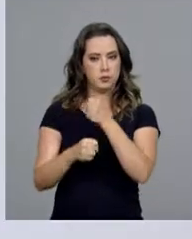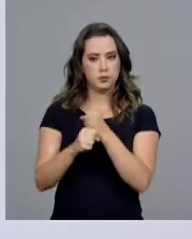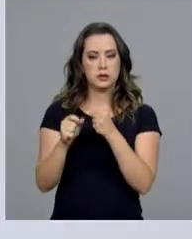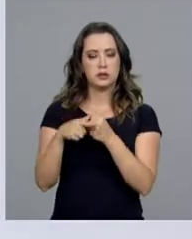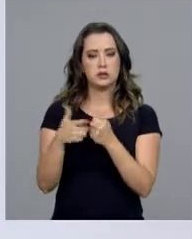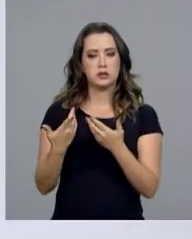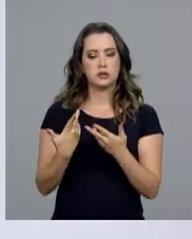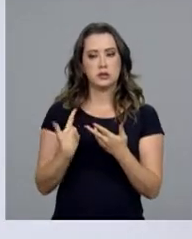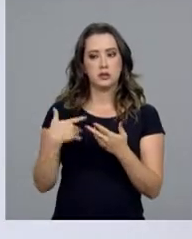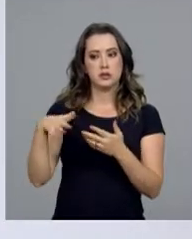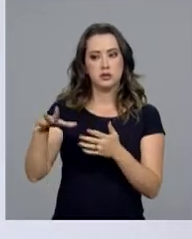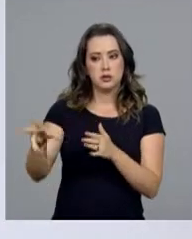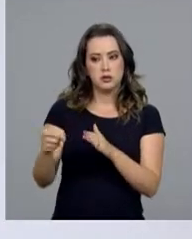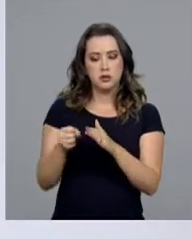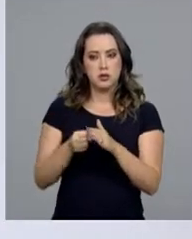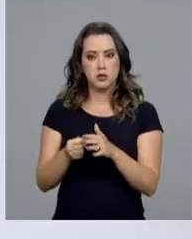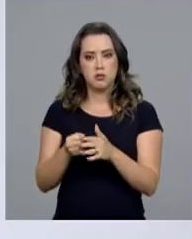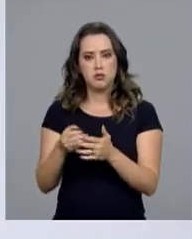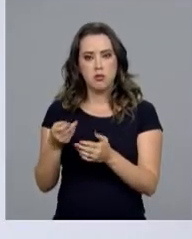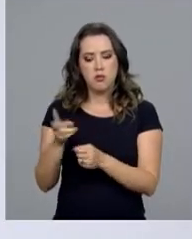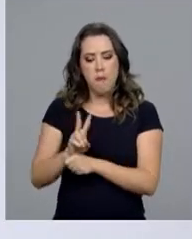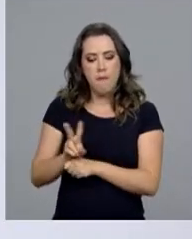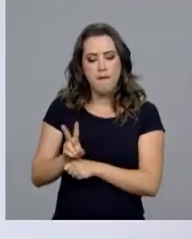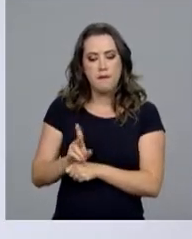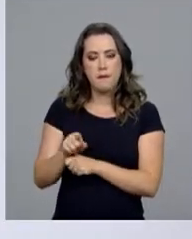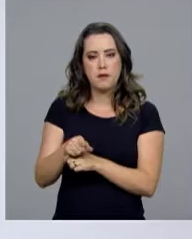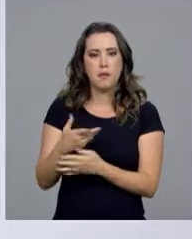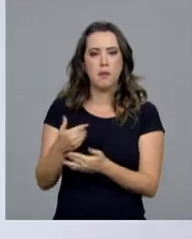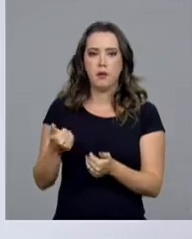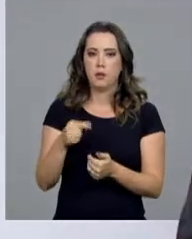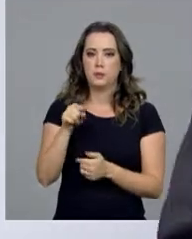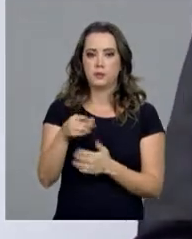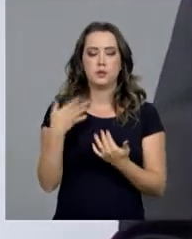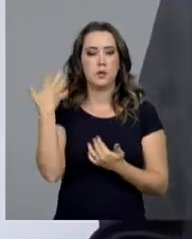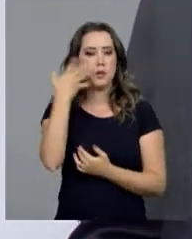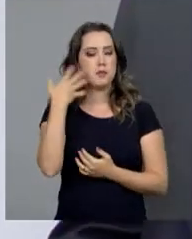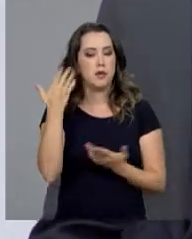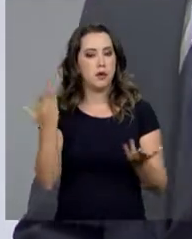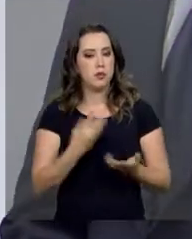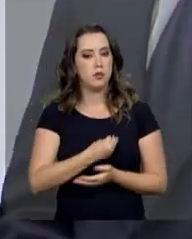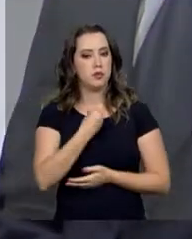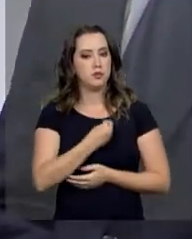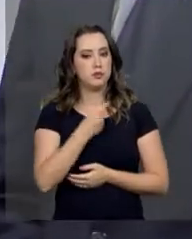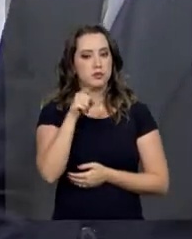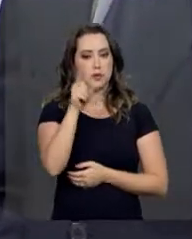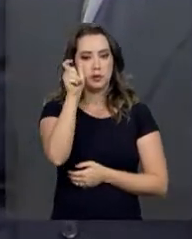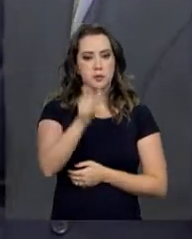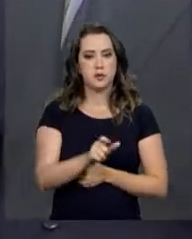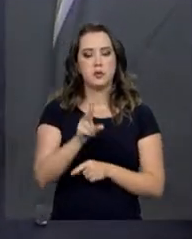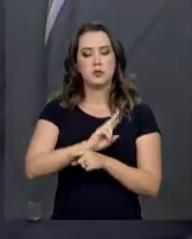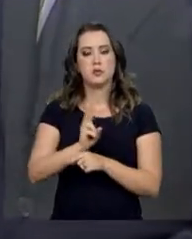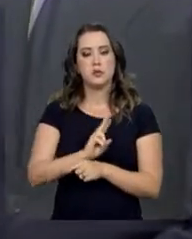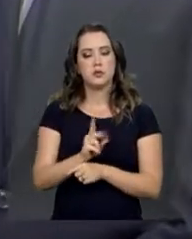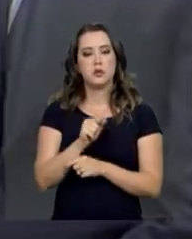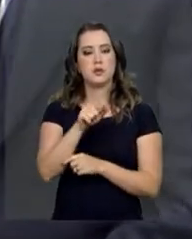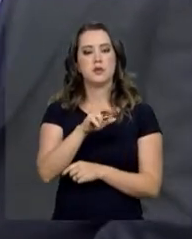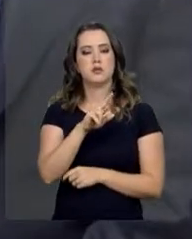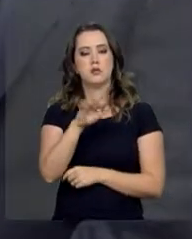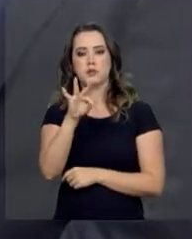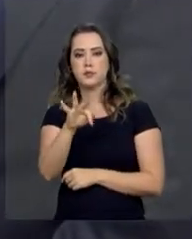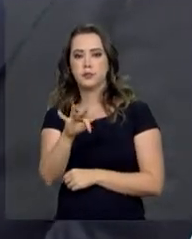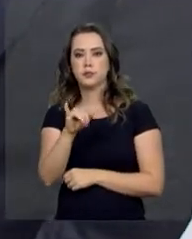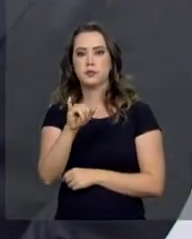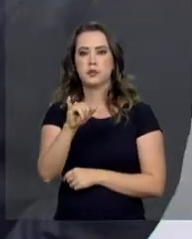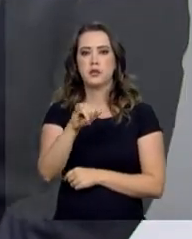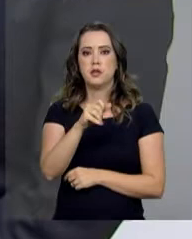na malha fina e para explicar um pouco para a gente sobre isso fala que agora ao vivo com o subsecretário de fiscalização da receita federal e agra